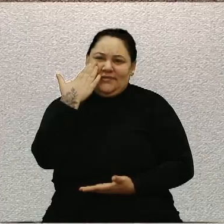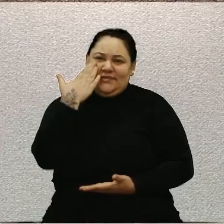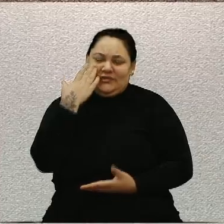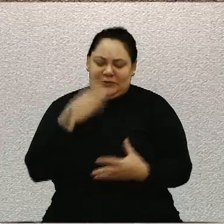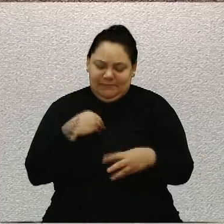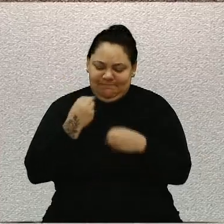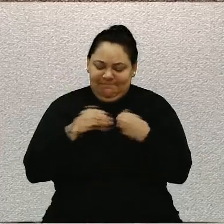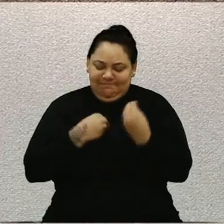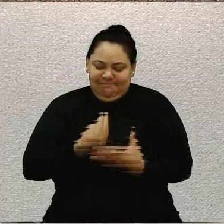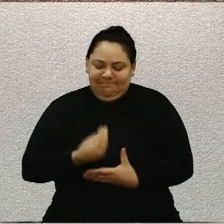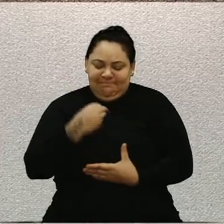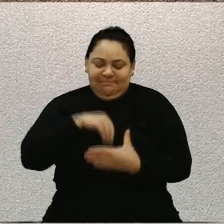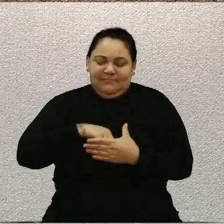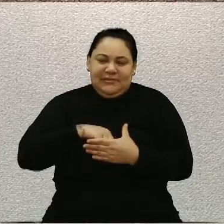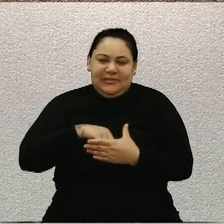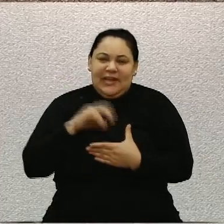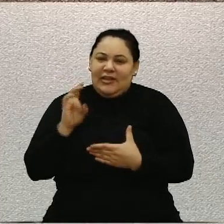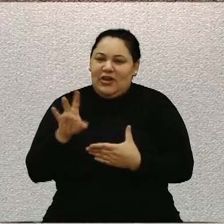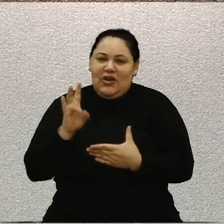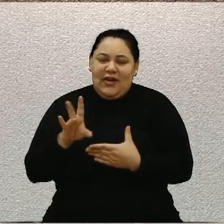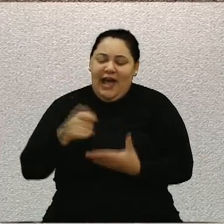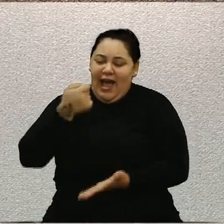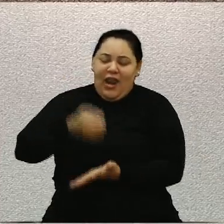nefasto das drogas, a luta,